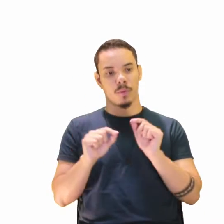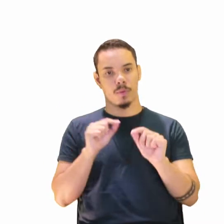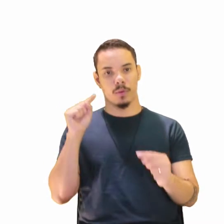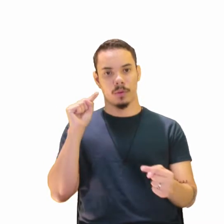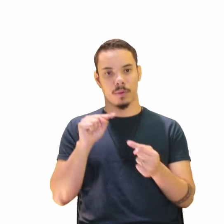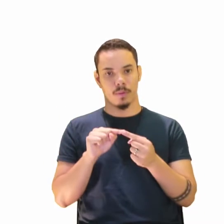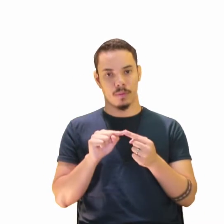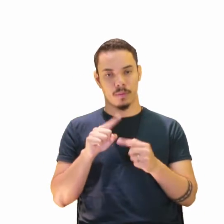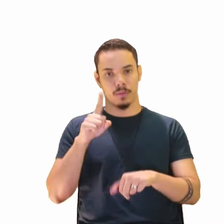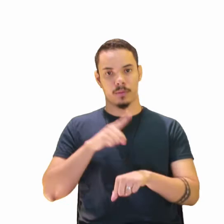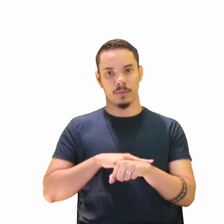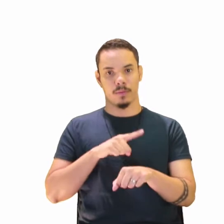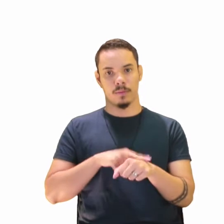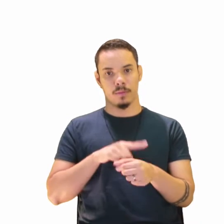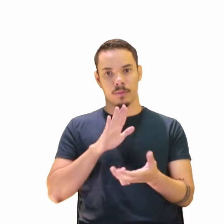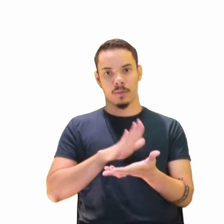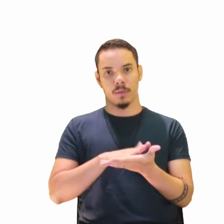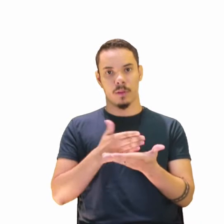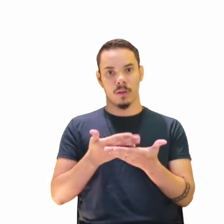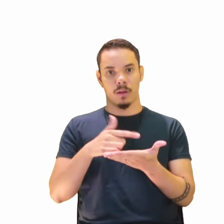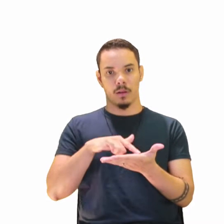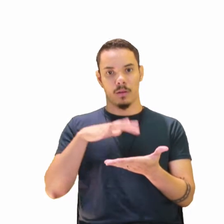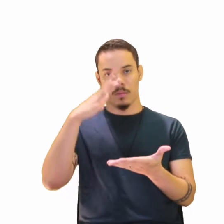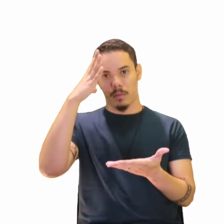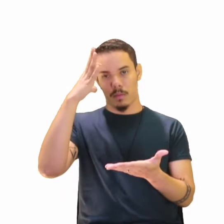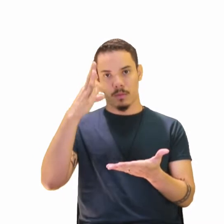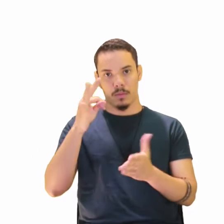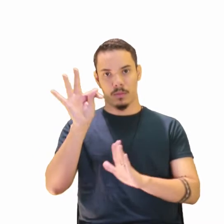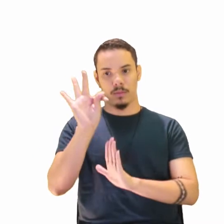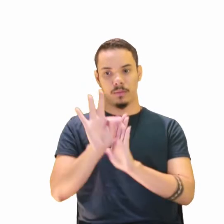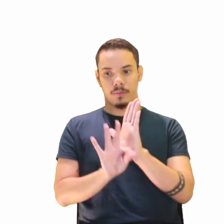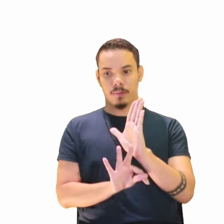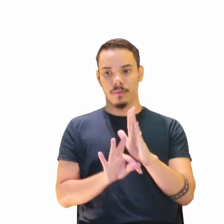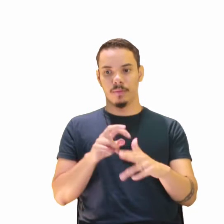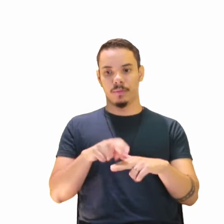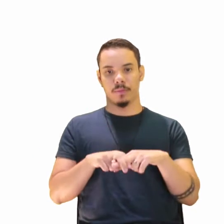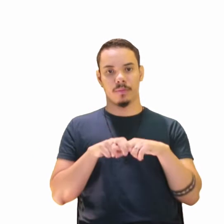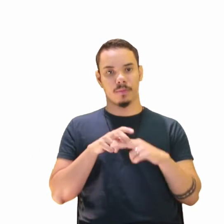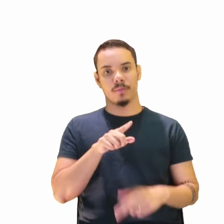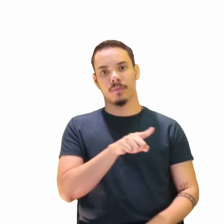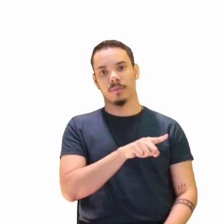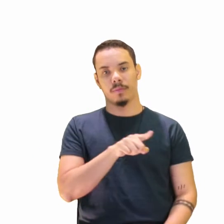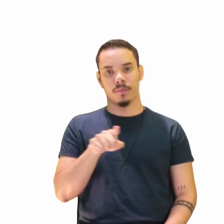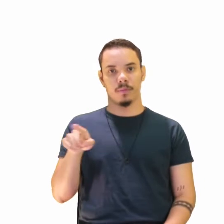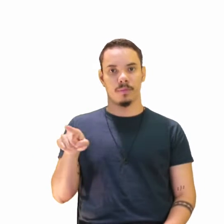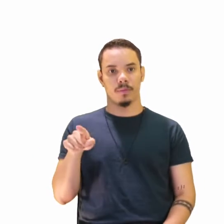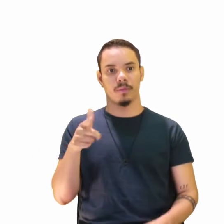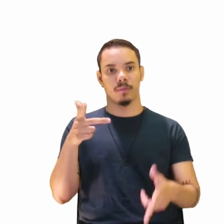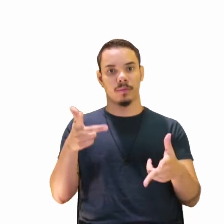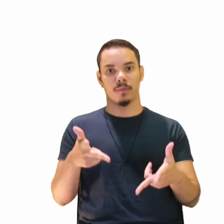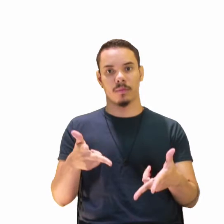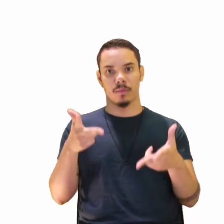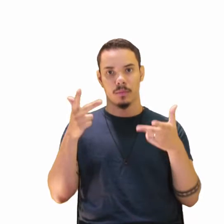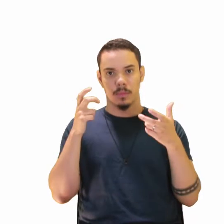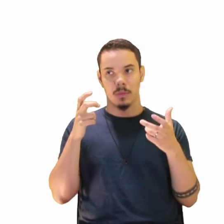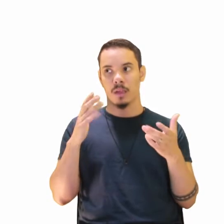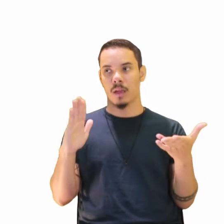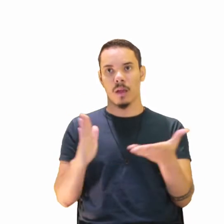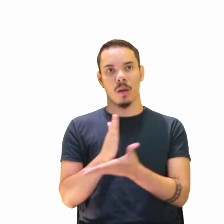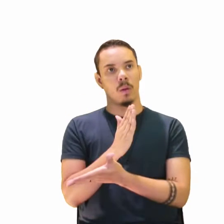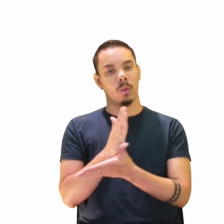elipse na hora de interpretar o texto? Porque você vai perceber que algumas palavras,